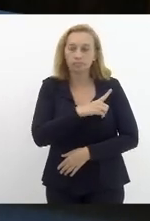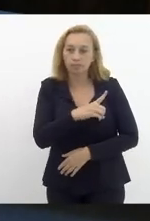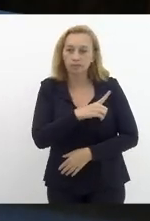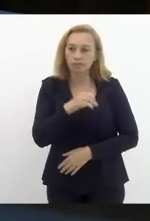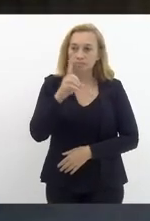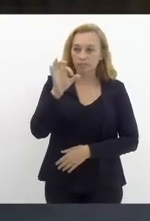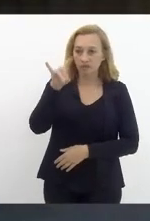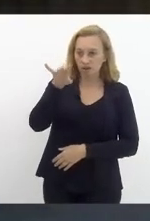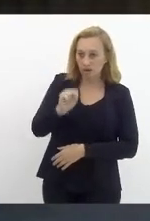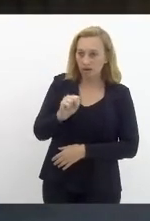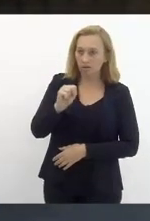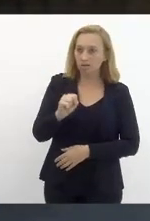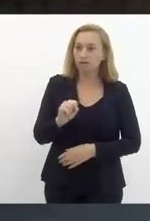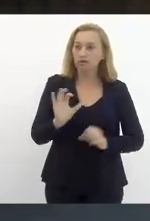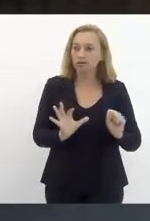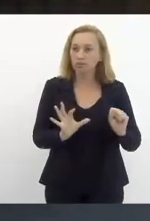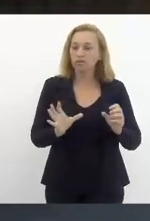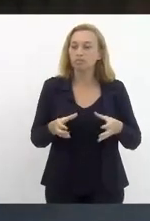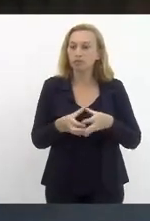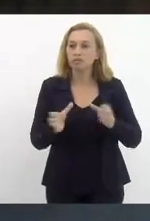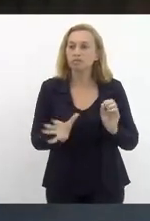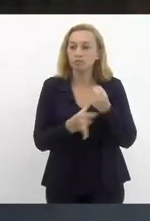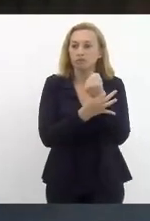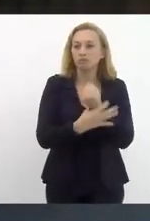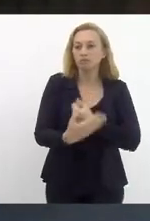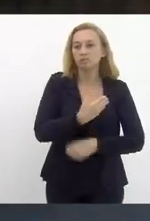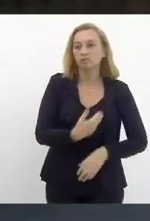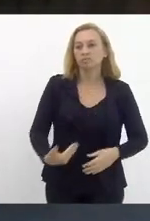de Segurança Pública da Assembleia Legislativa.